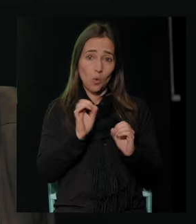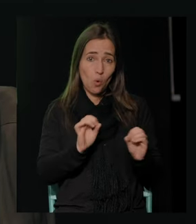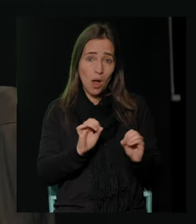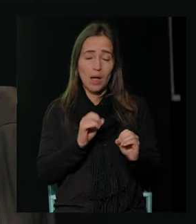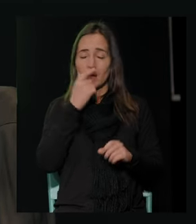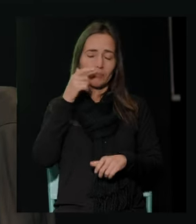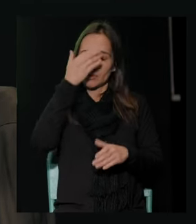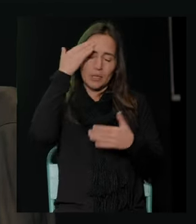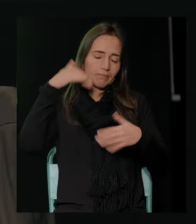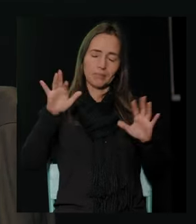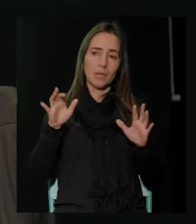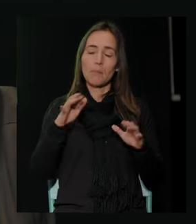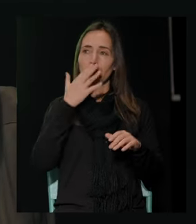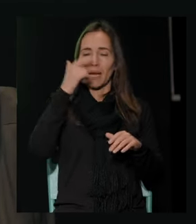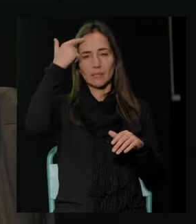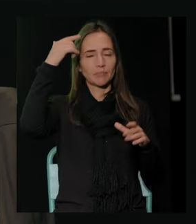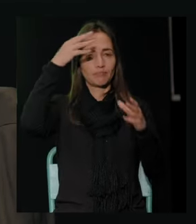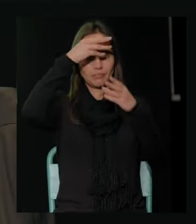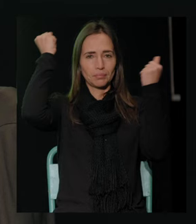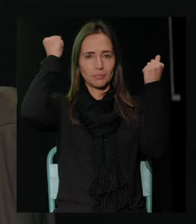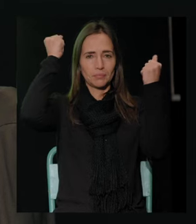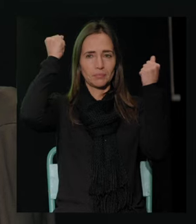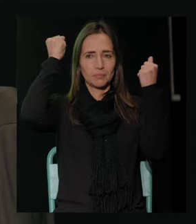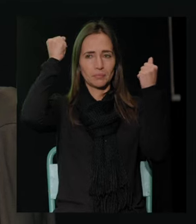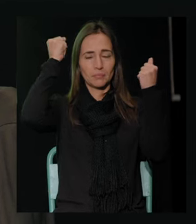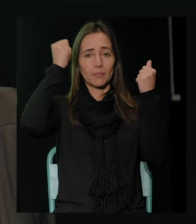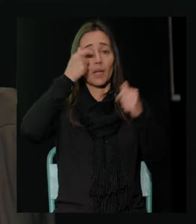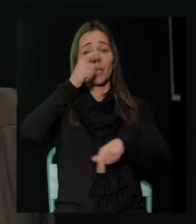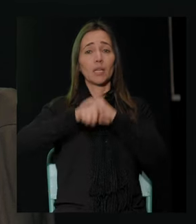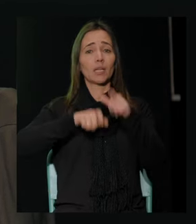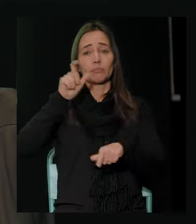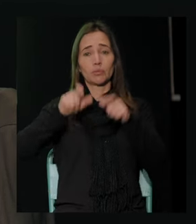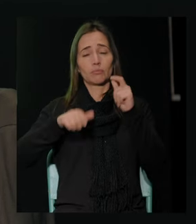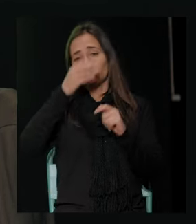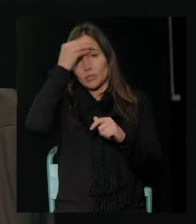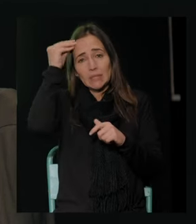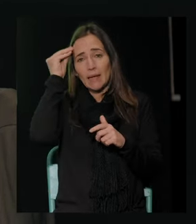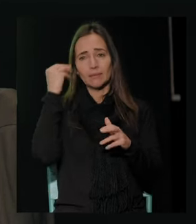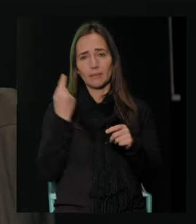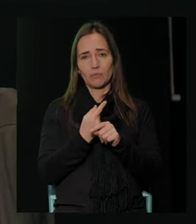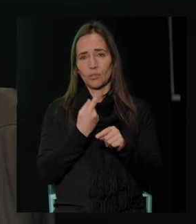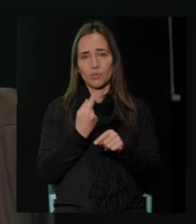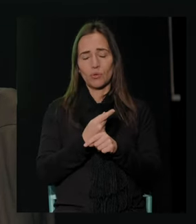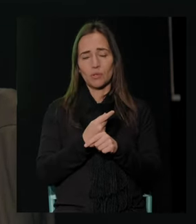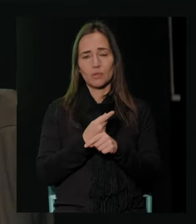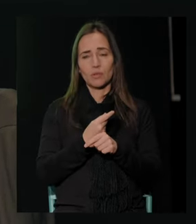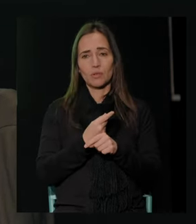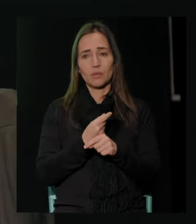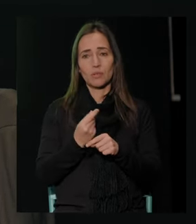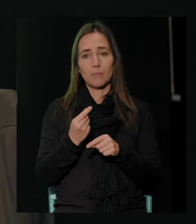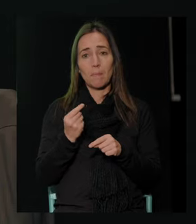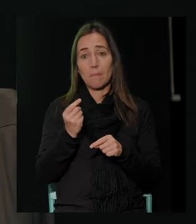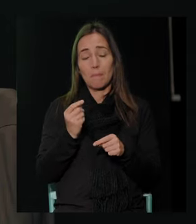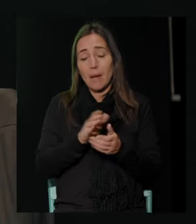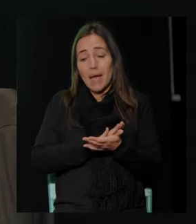esqueçam, há como uma espécie de apagão, e as pessoas facilmente se esquecem das coisas mais